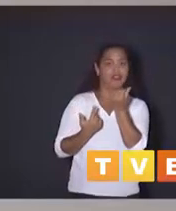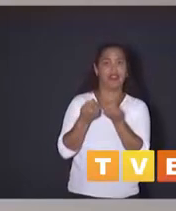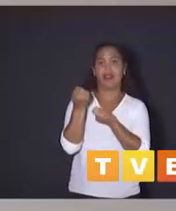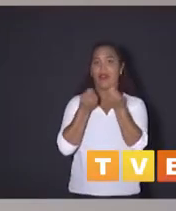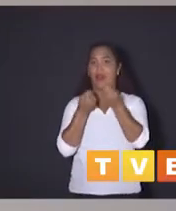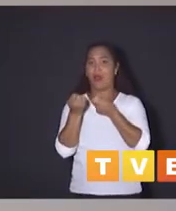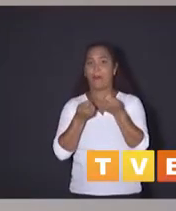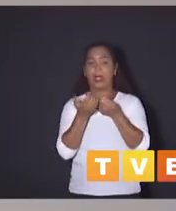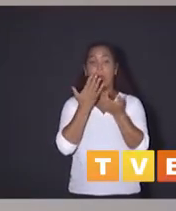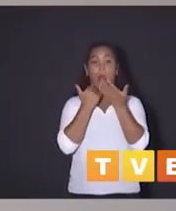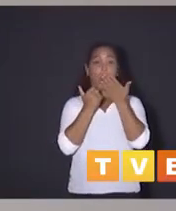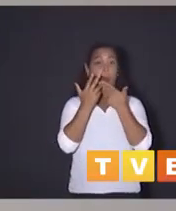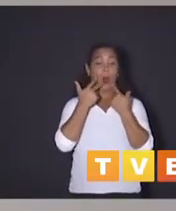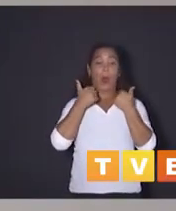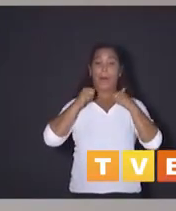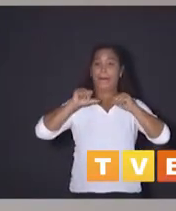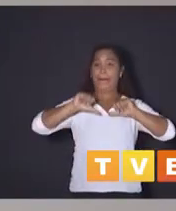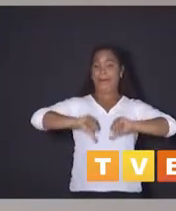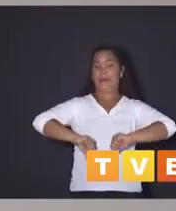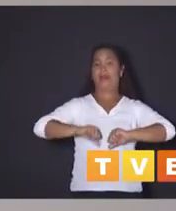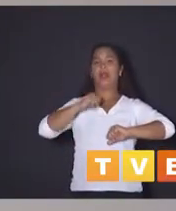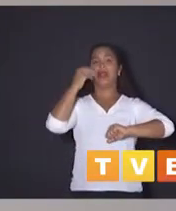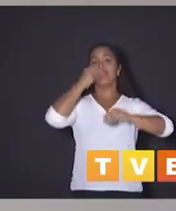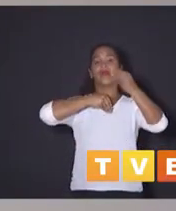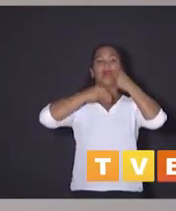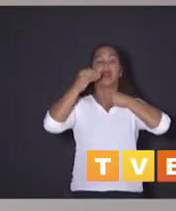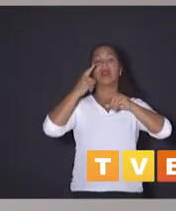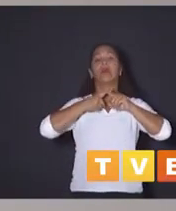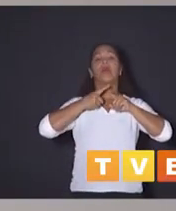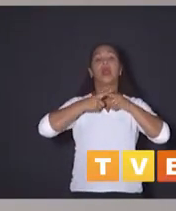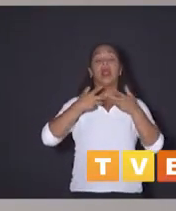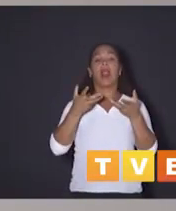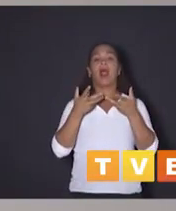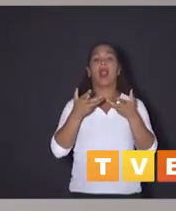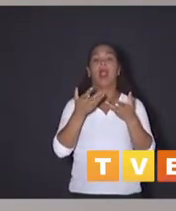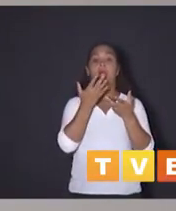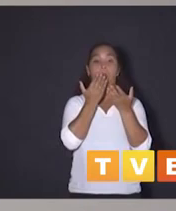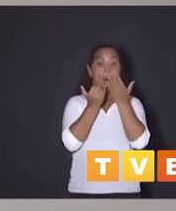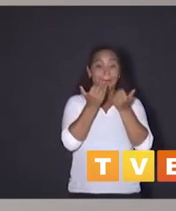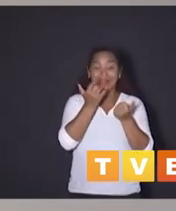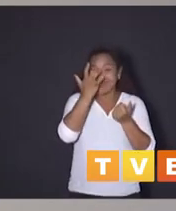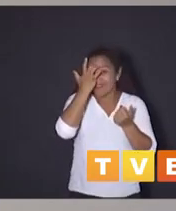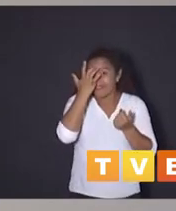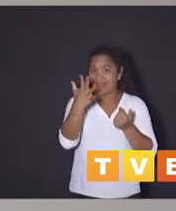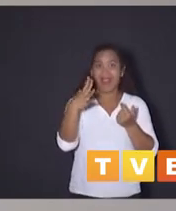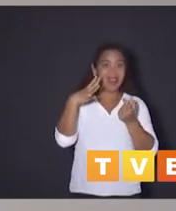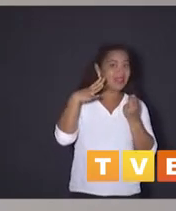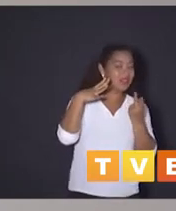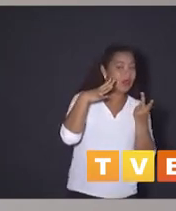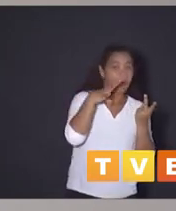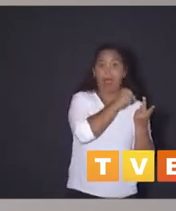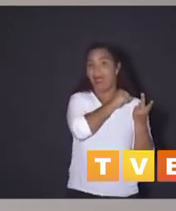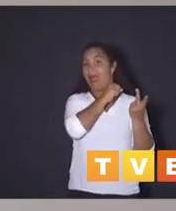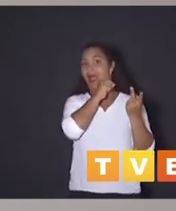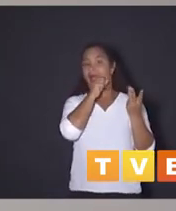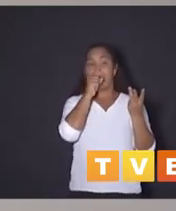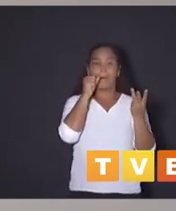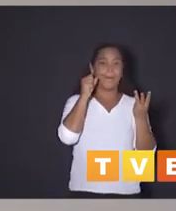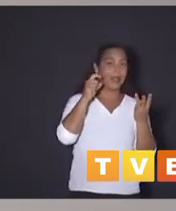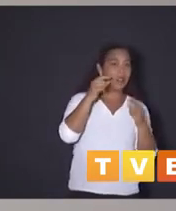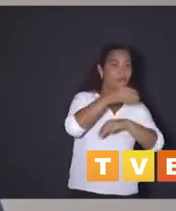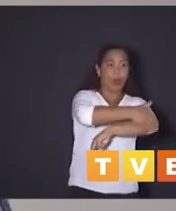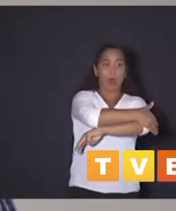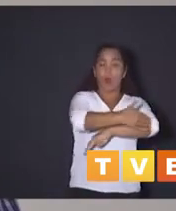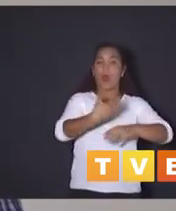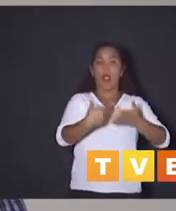alimenta mal né porque porque ela deseja um alimento fácil de se comer rápido em que se aja em qualquer